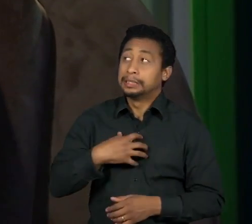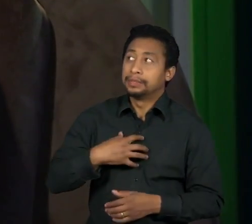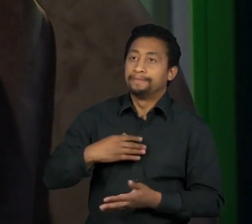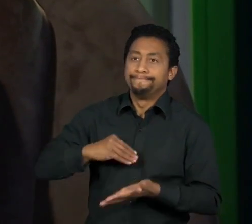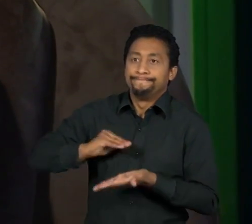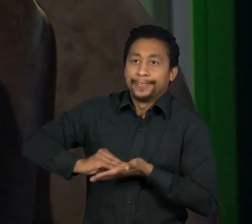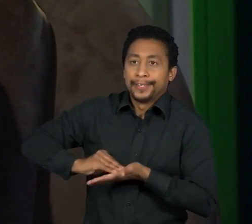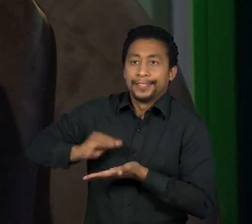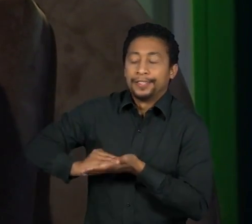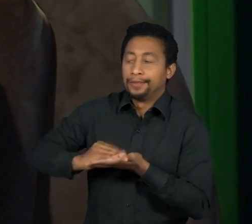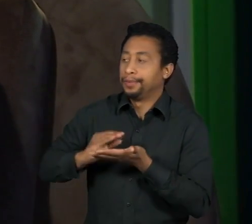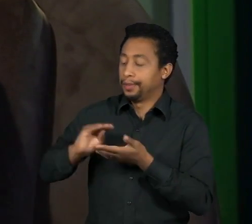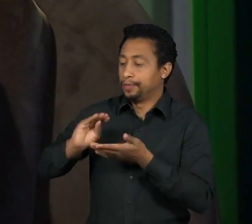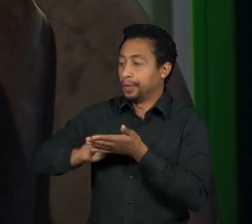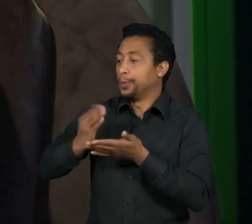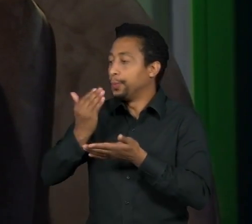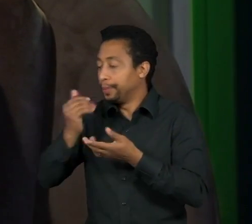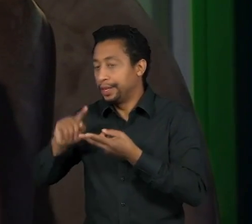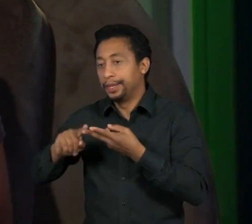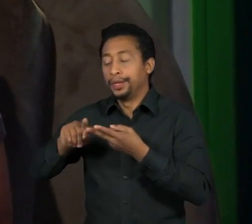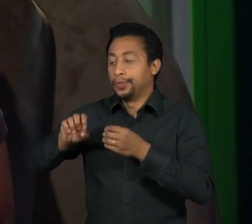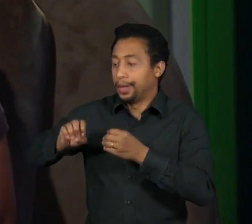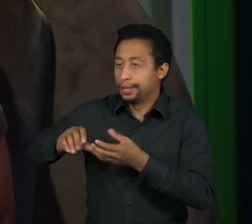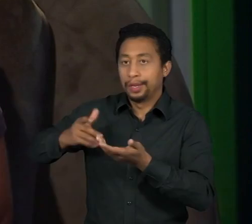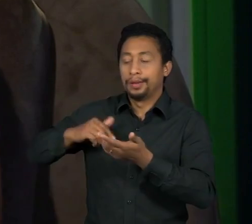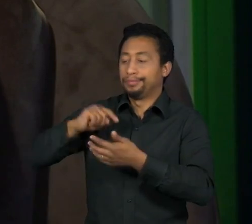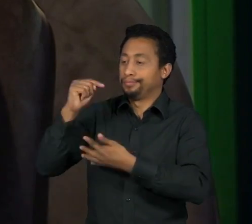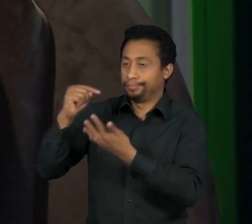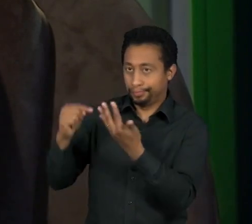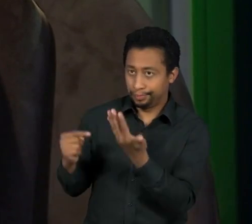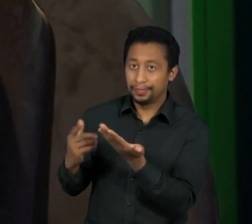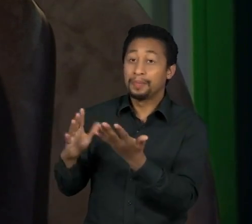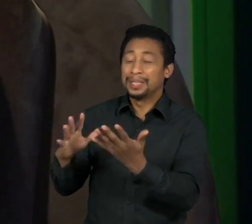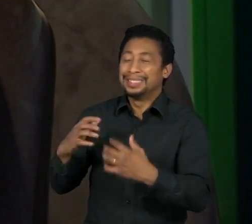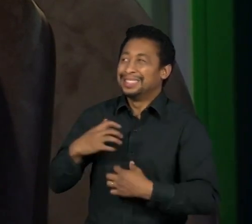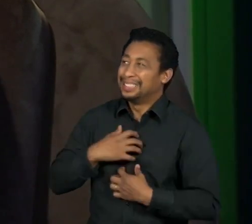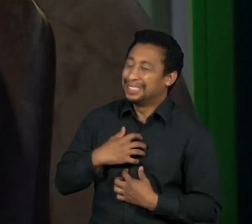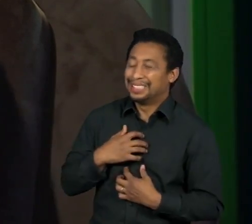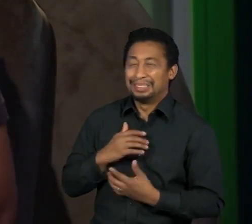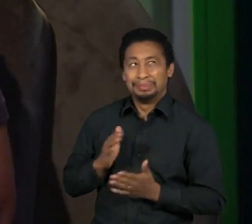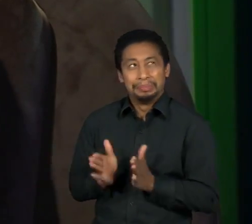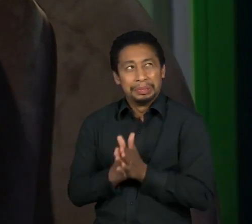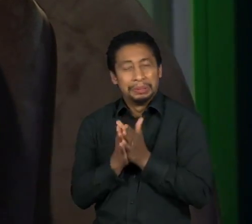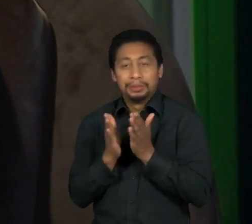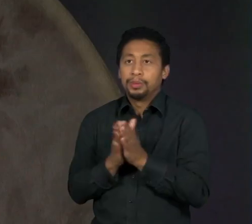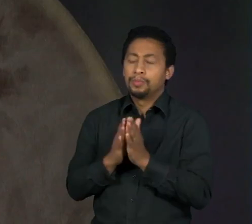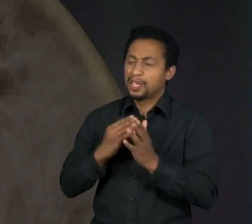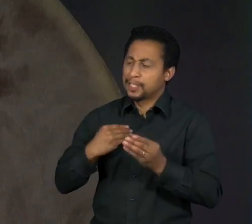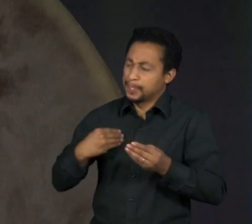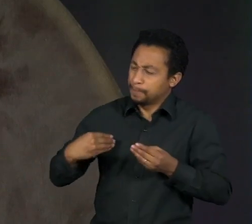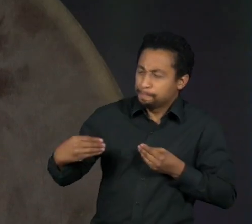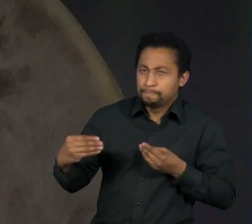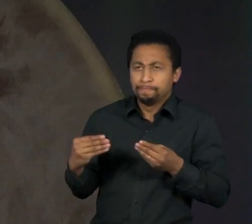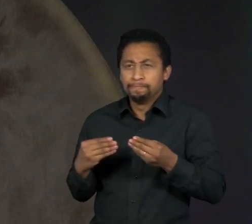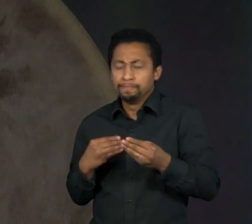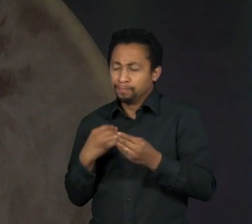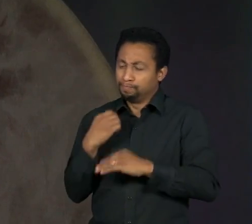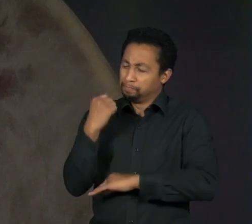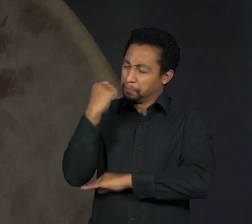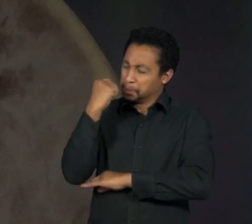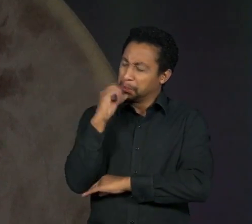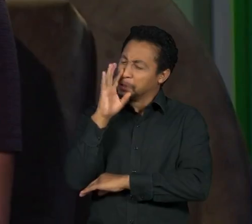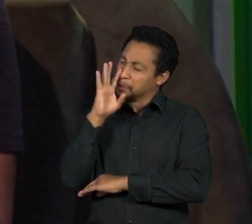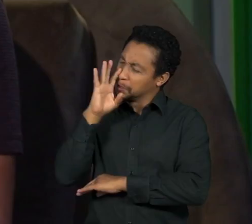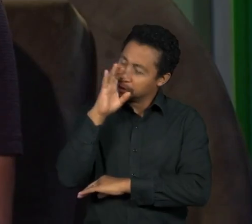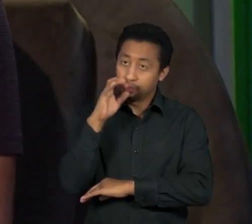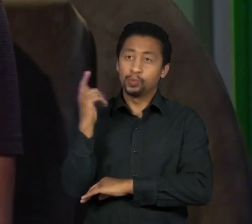pobreza, ela força a gente a se tornar naturalmente um pouco mais inovador, resiliente e criativo. Você tem que